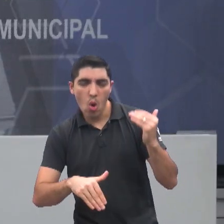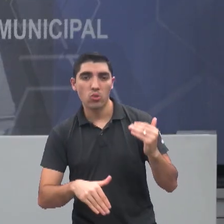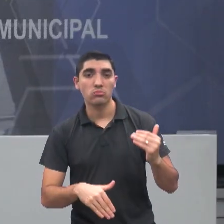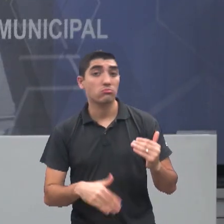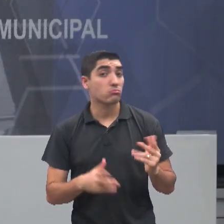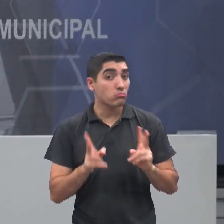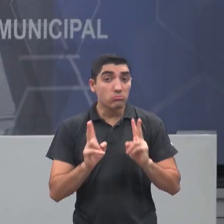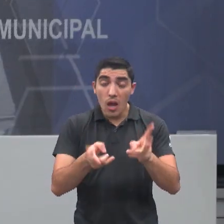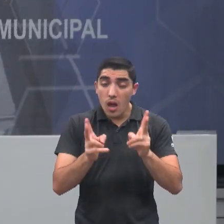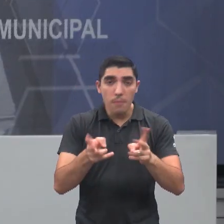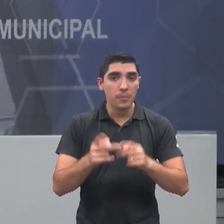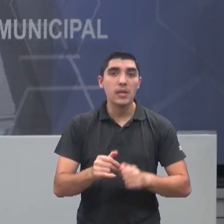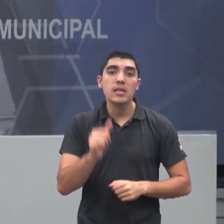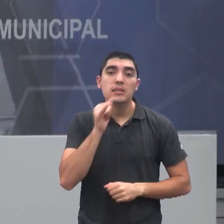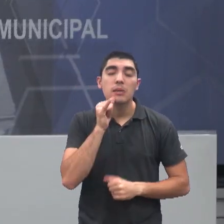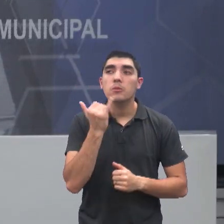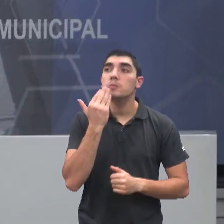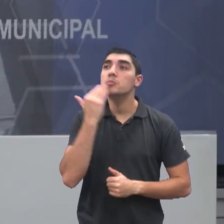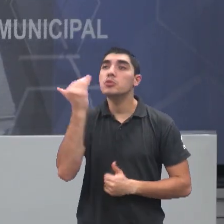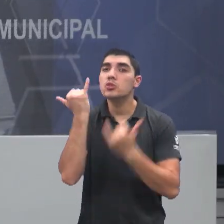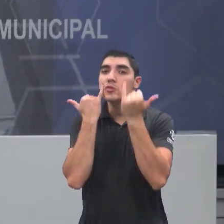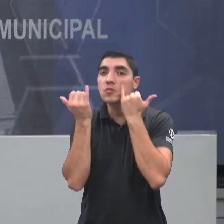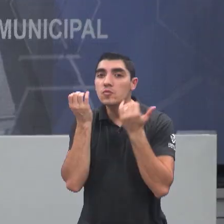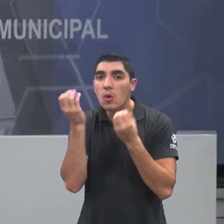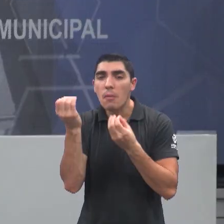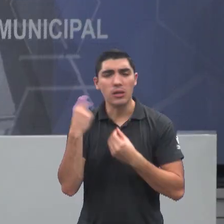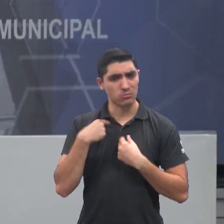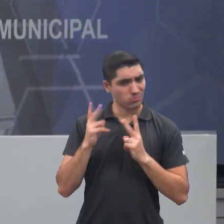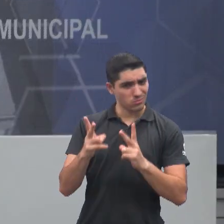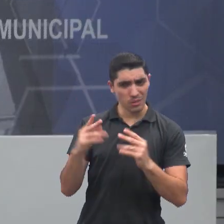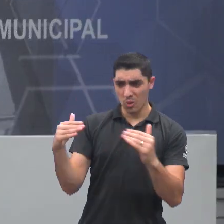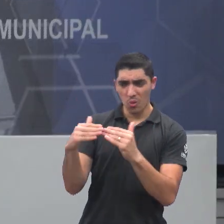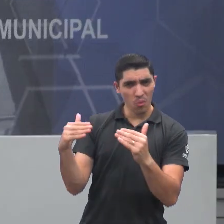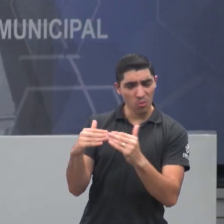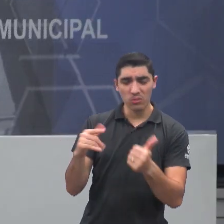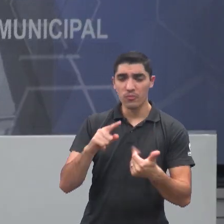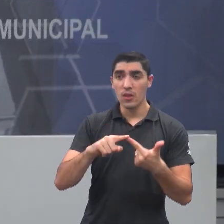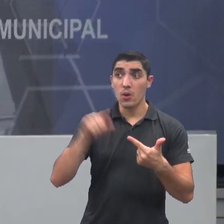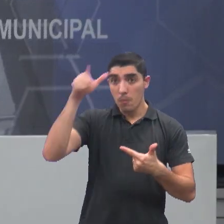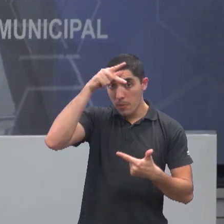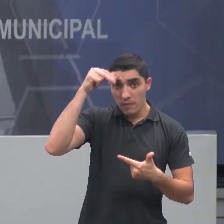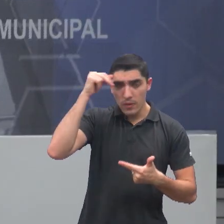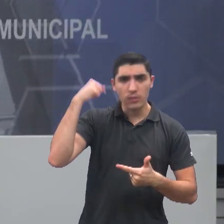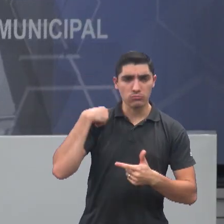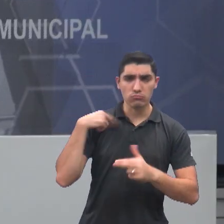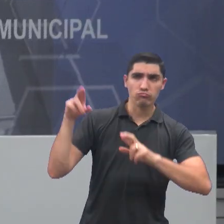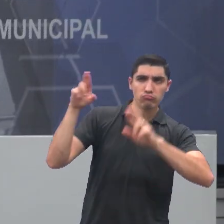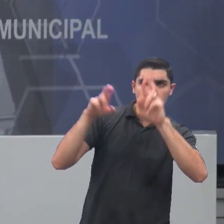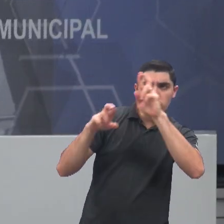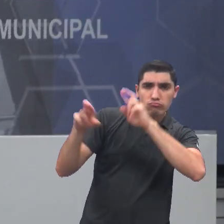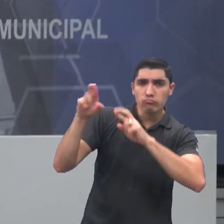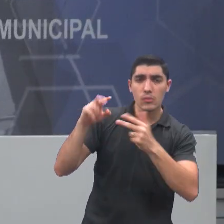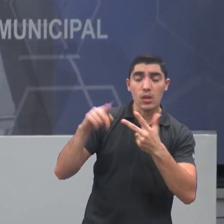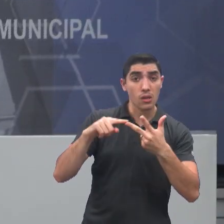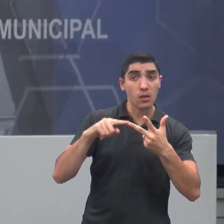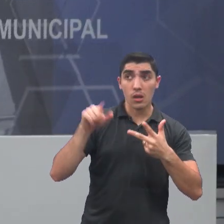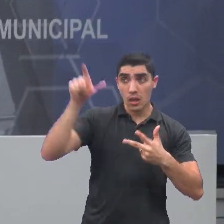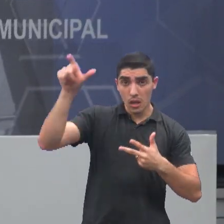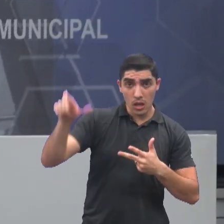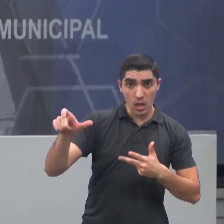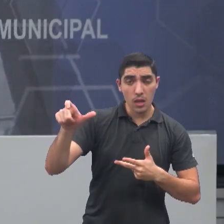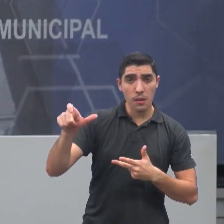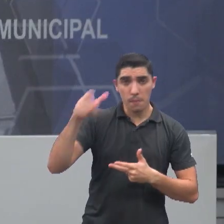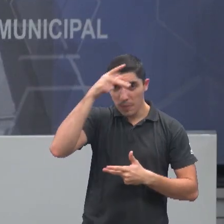de informação, em fiscalizar o prefeito, ser crítico ao prefeito e não ter problema nenhum em falar quando